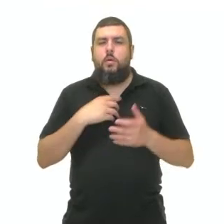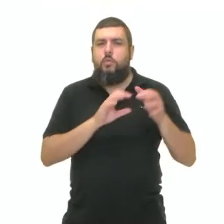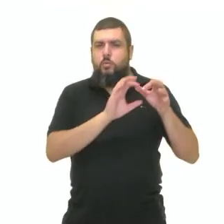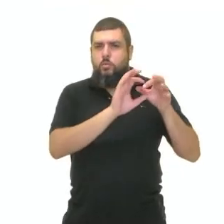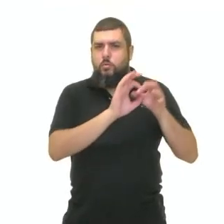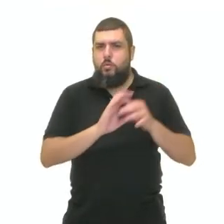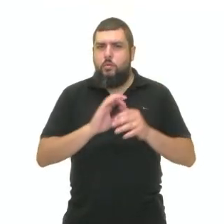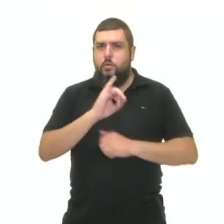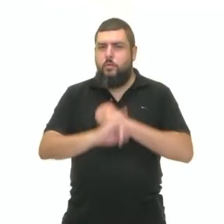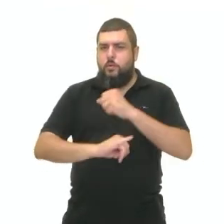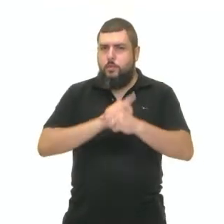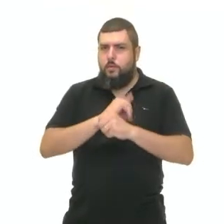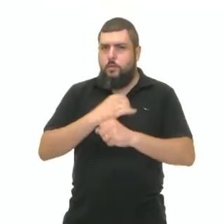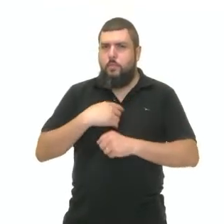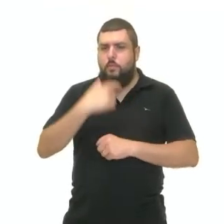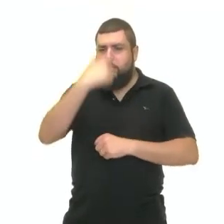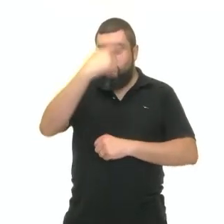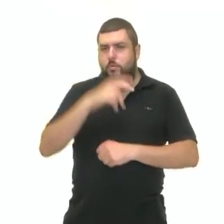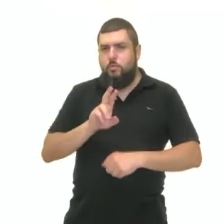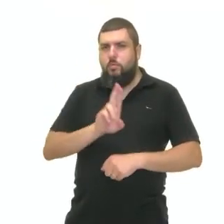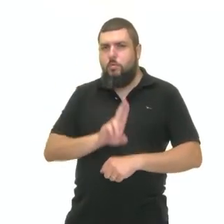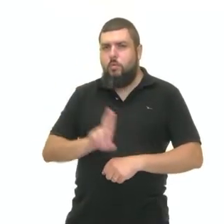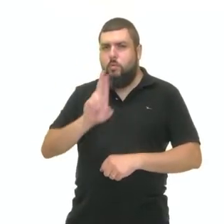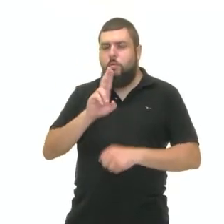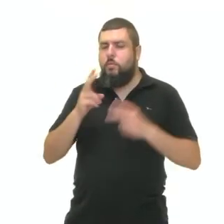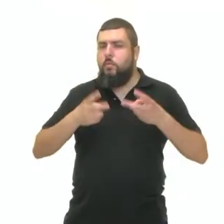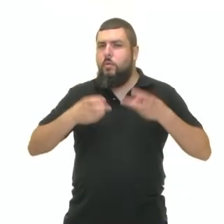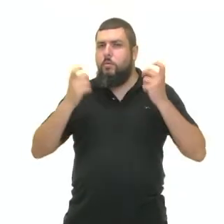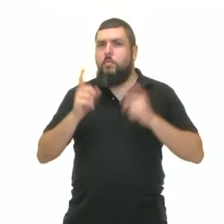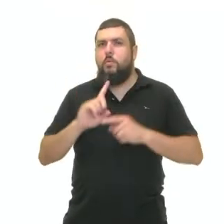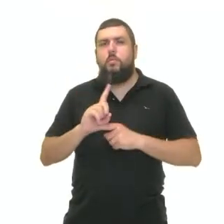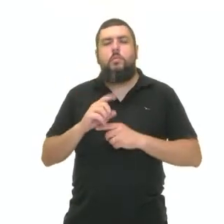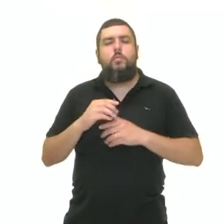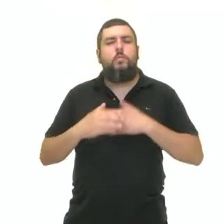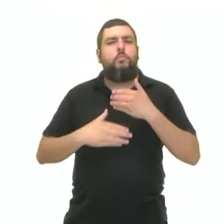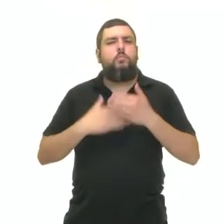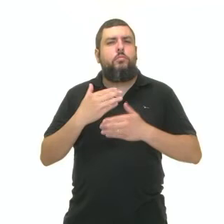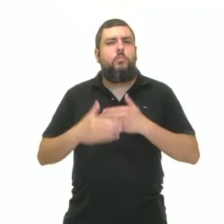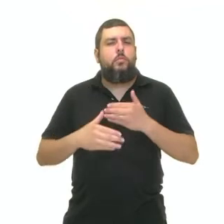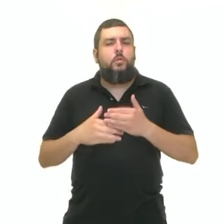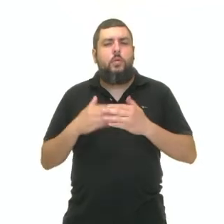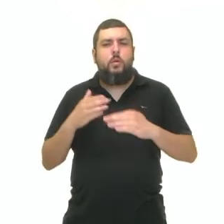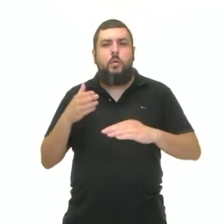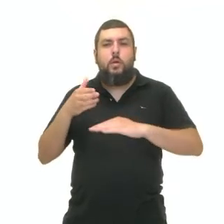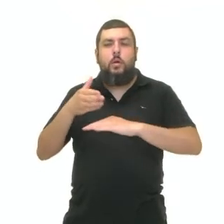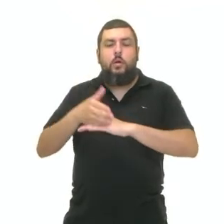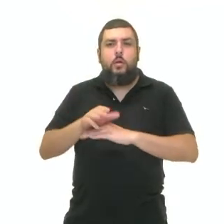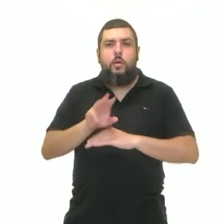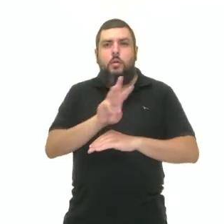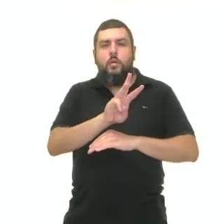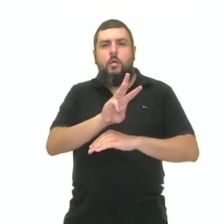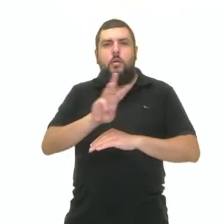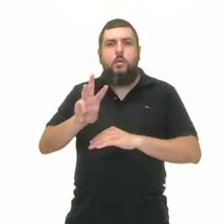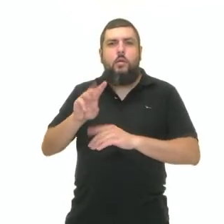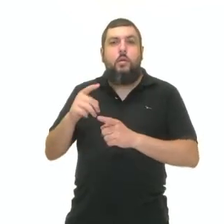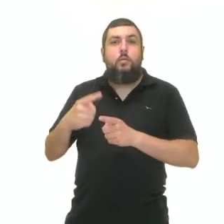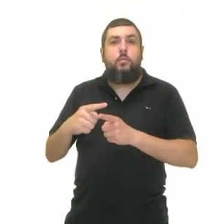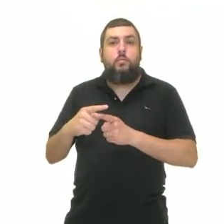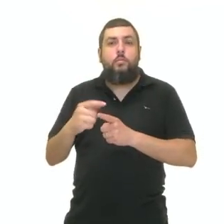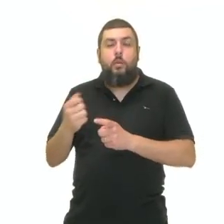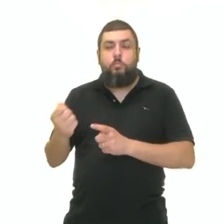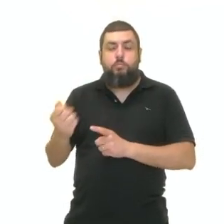o usuário, sem perceber, é induzido a entrar em determinados sites devido a um bombardeio